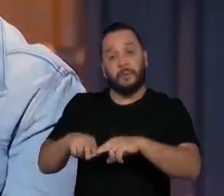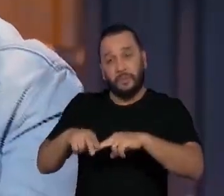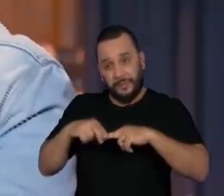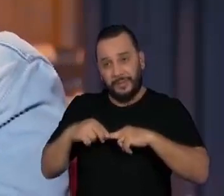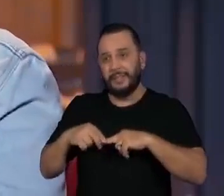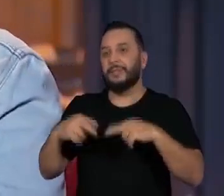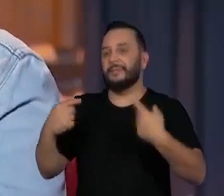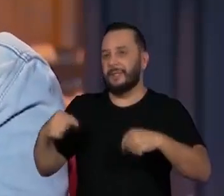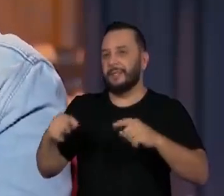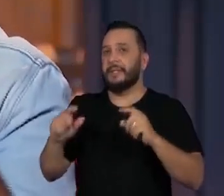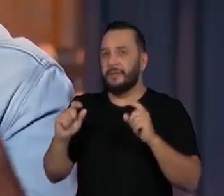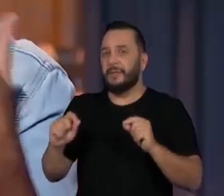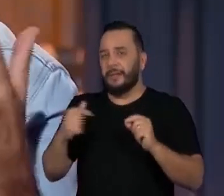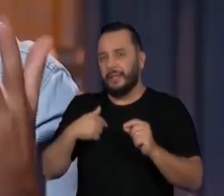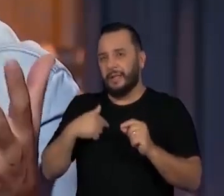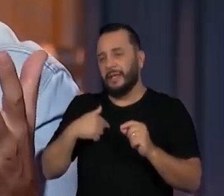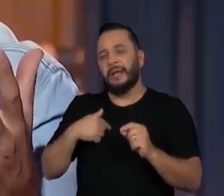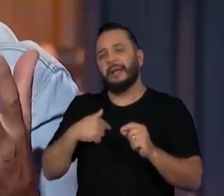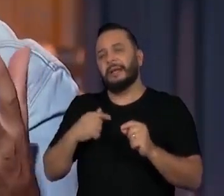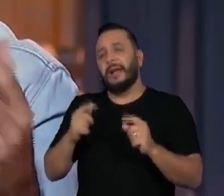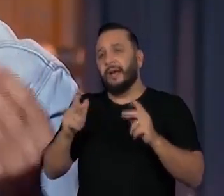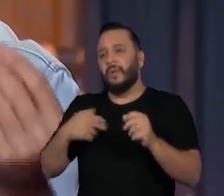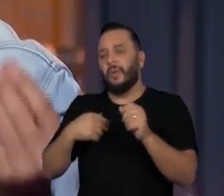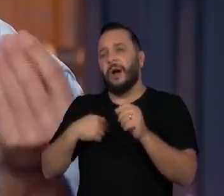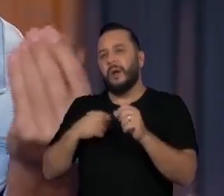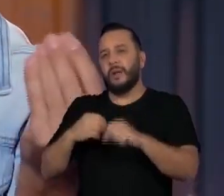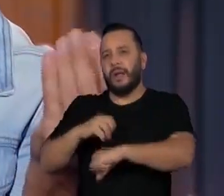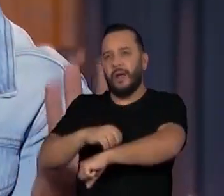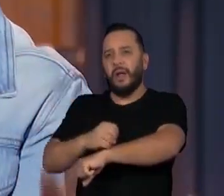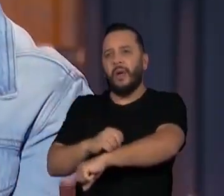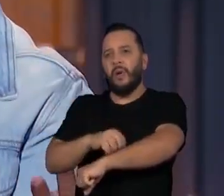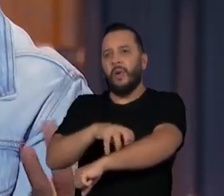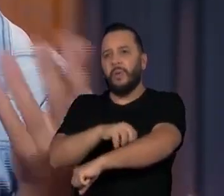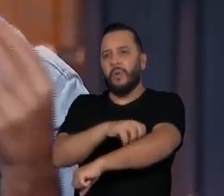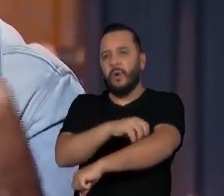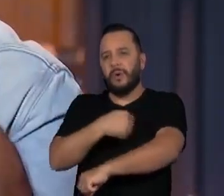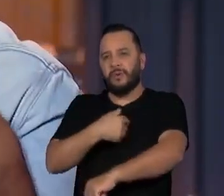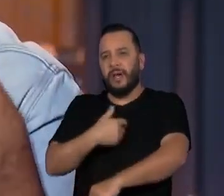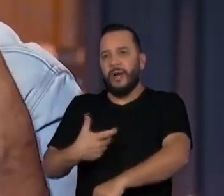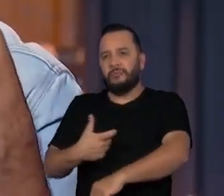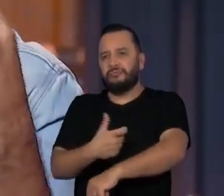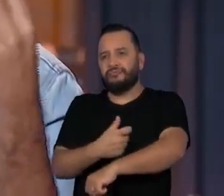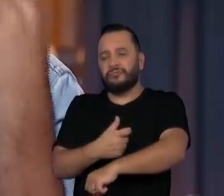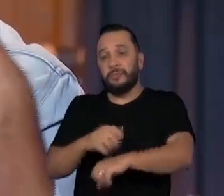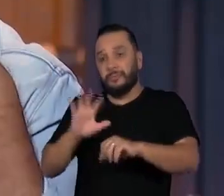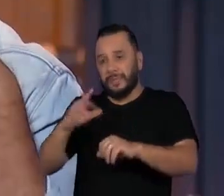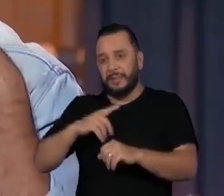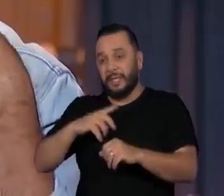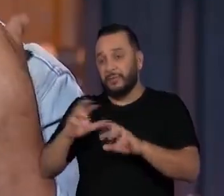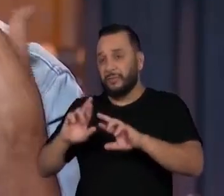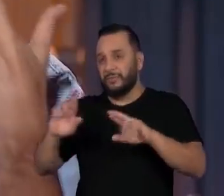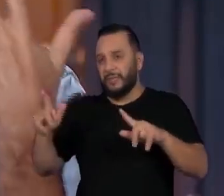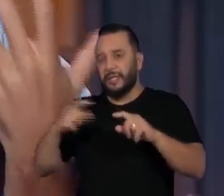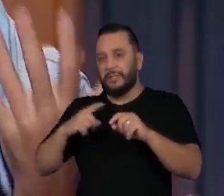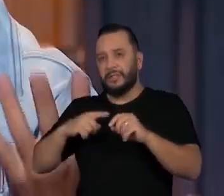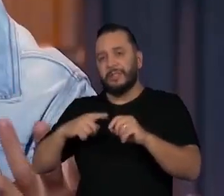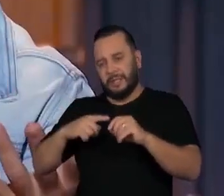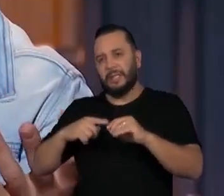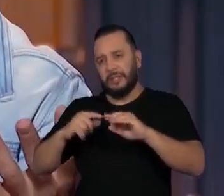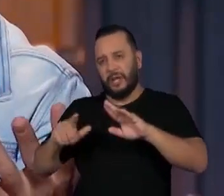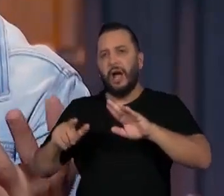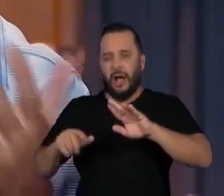não fosse uma reposição hormonal mas no caso uma reposição de substâncias canabinoides são substâncias que no nosso corpo